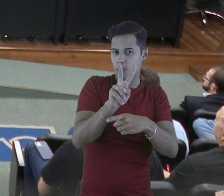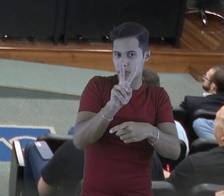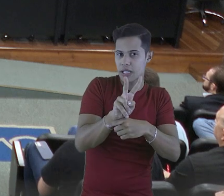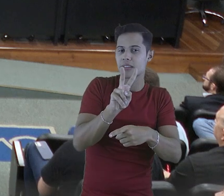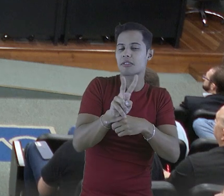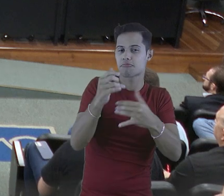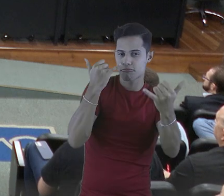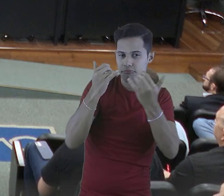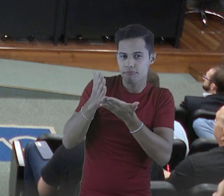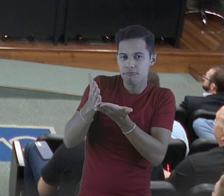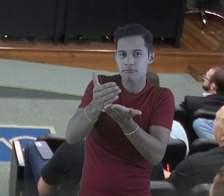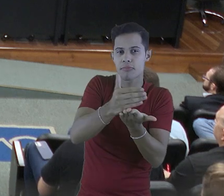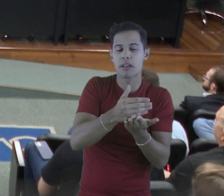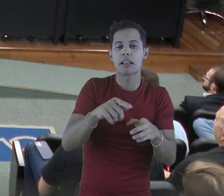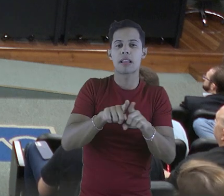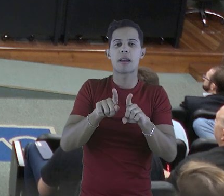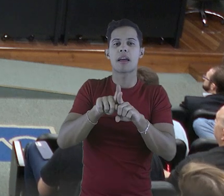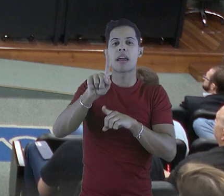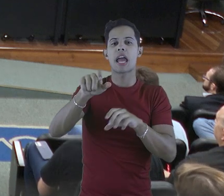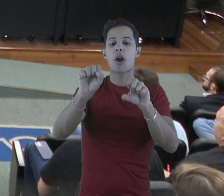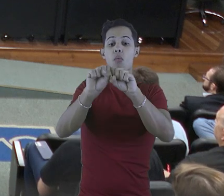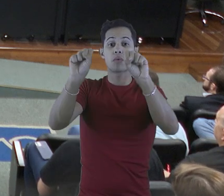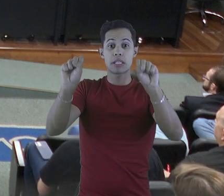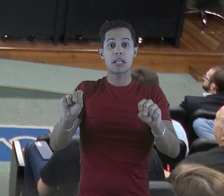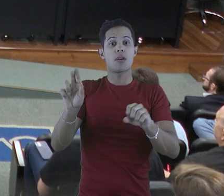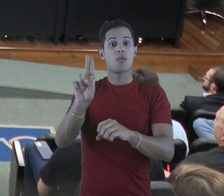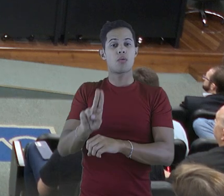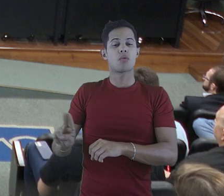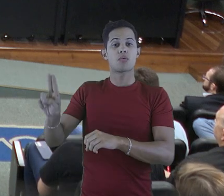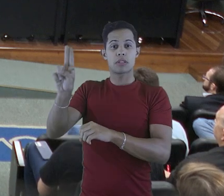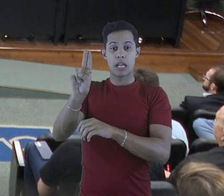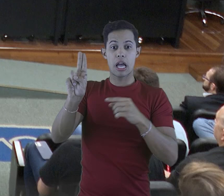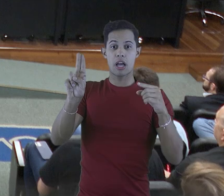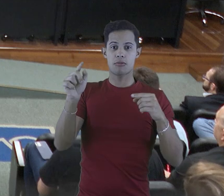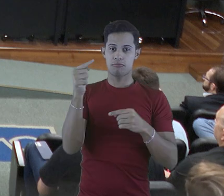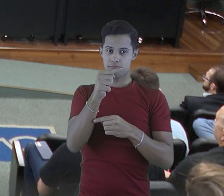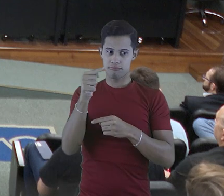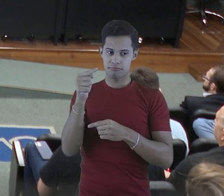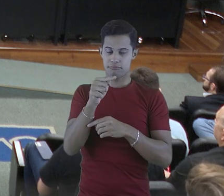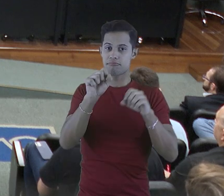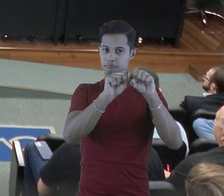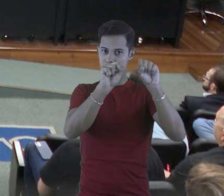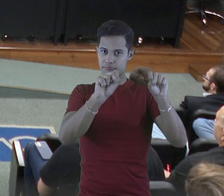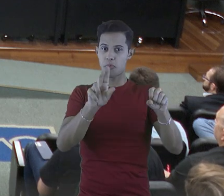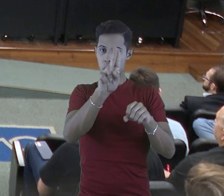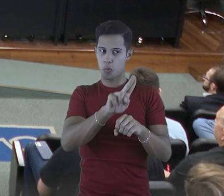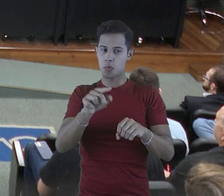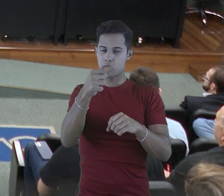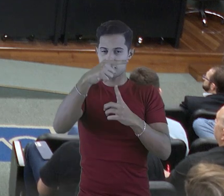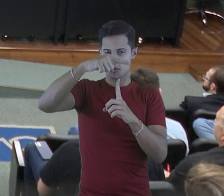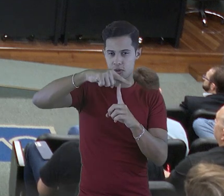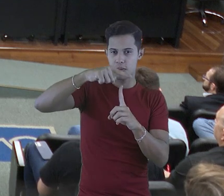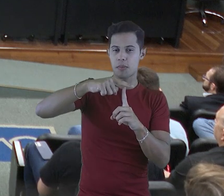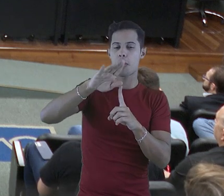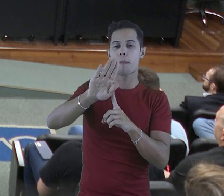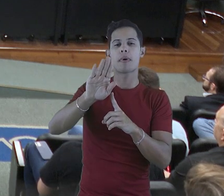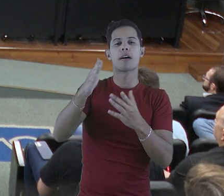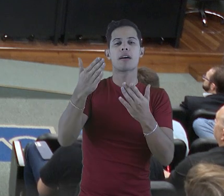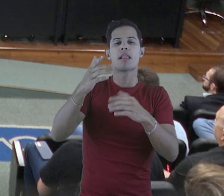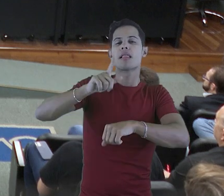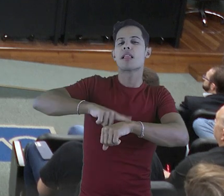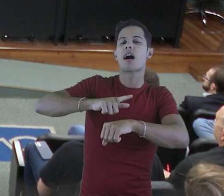OneTrust e dentre outros sistemas utilizam essas metodologias mas da verificação do data mapping ou inventário de dados em três grandes pilares